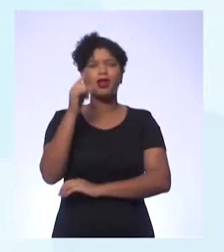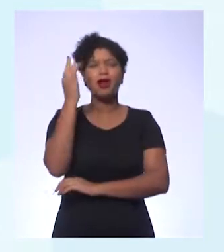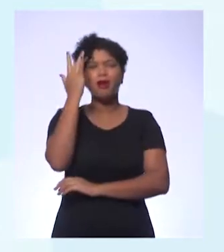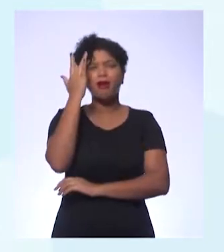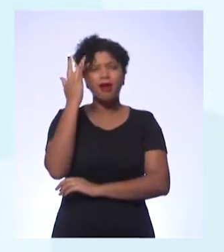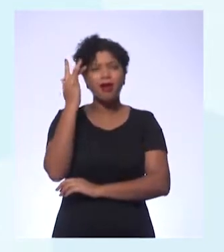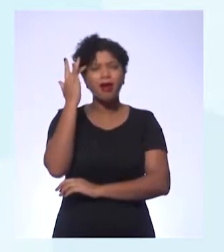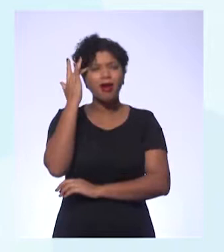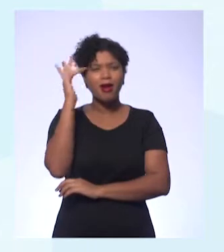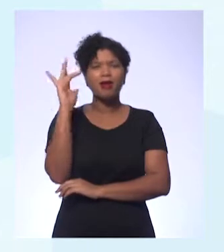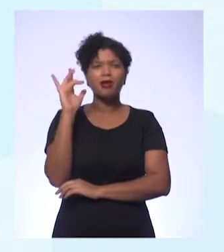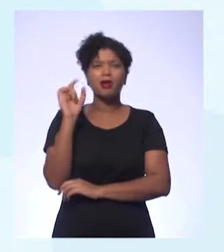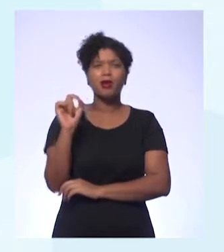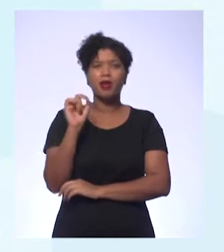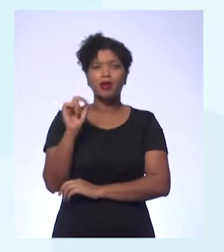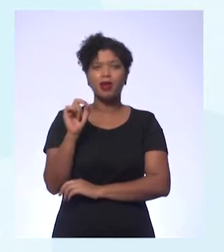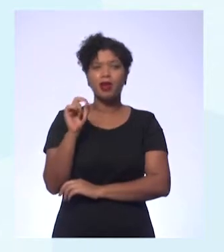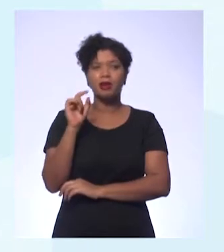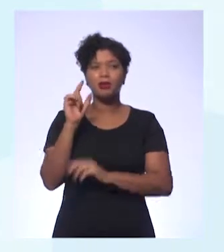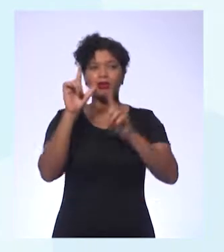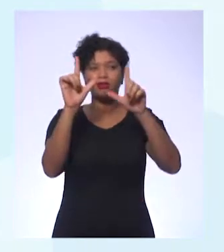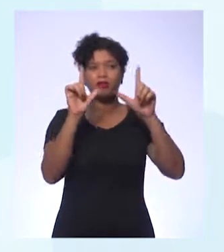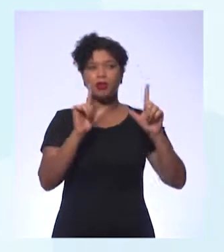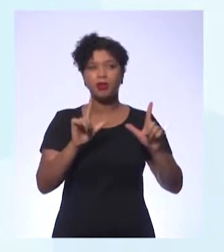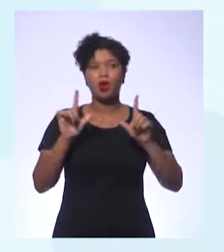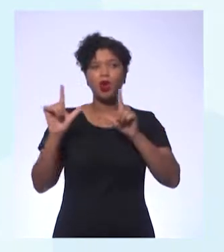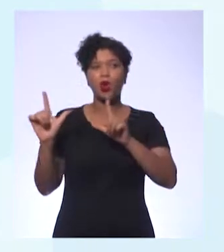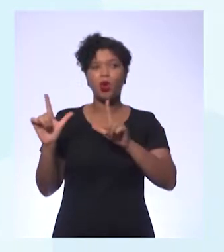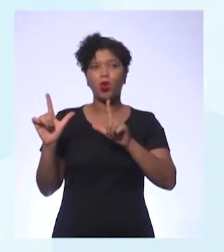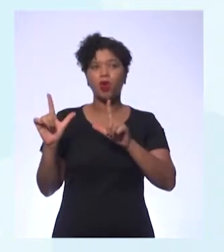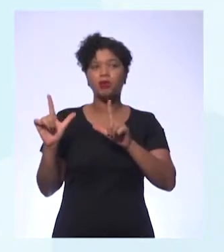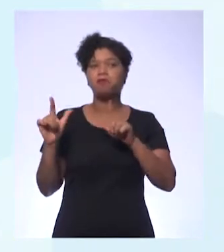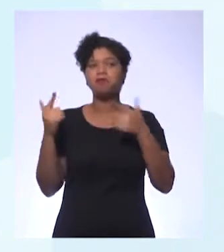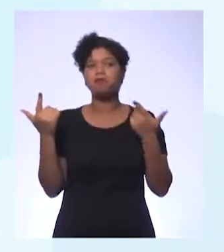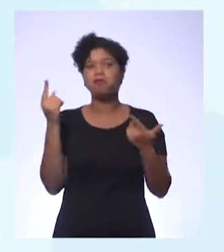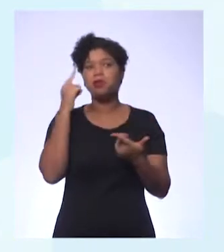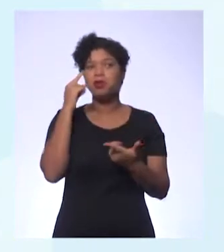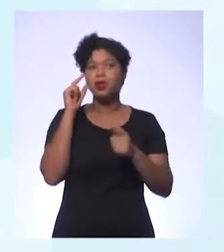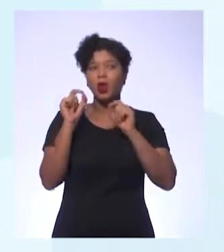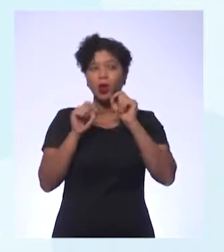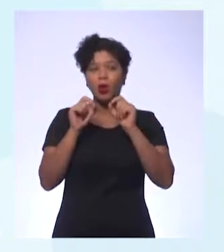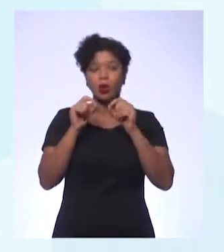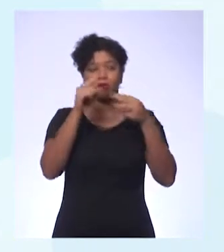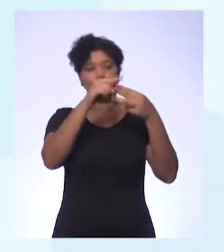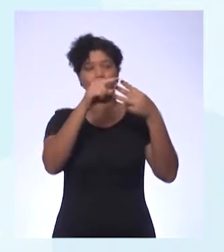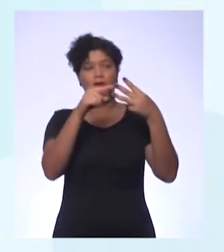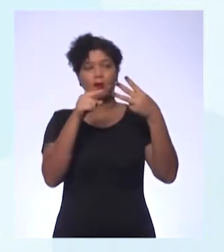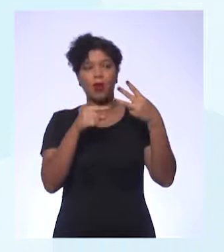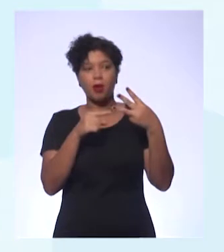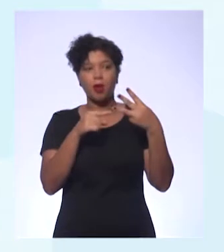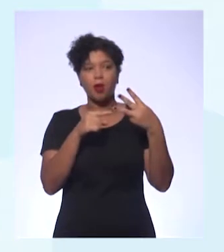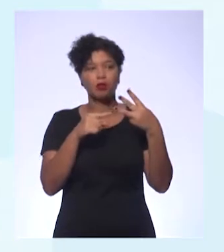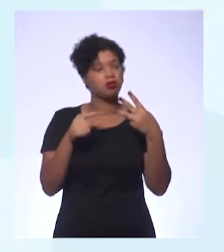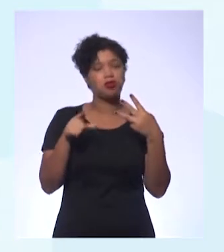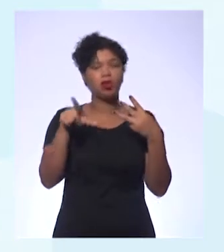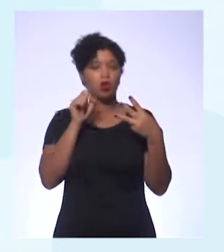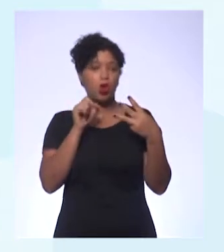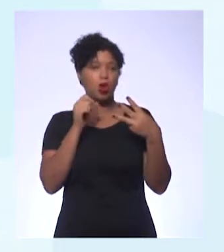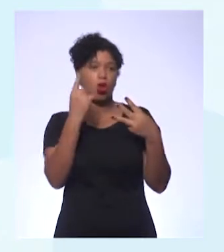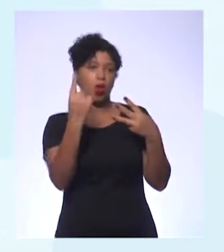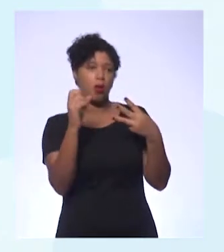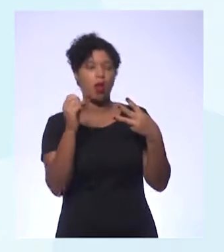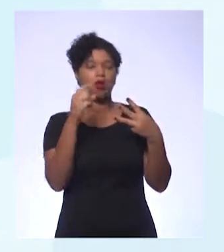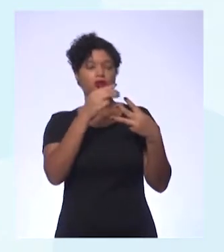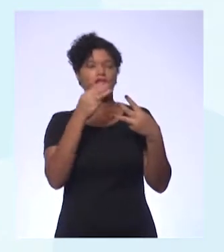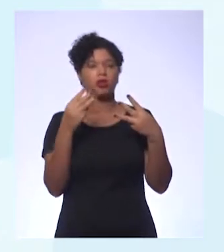vem na sua mente quando você vê essas imagens aí na tela? Tem 3 imagens, você pode comentar uma ou as 3 ao mesmo